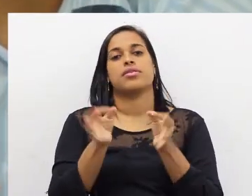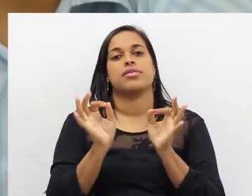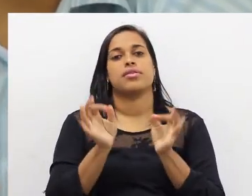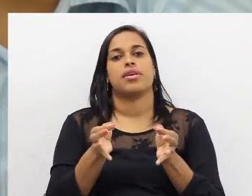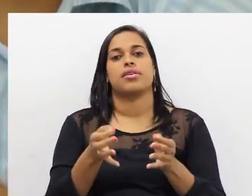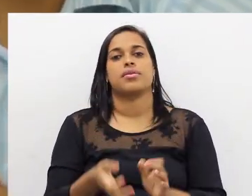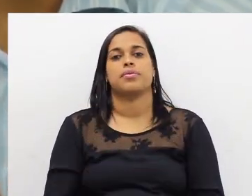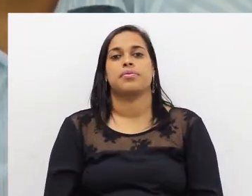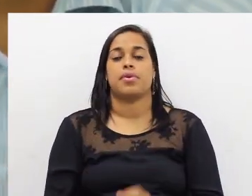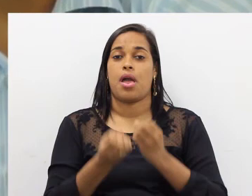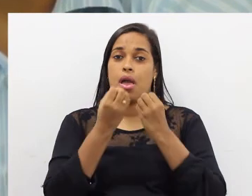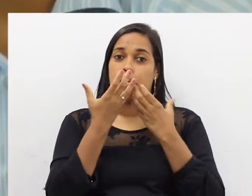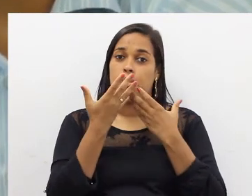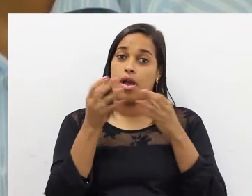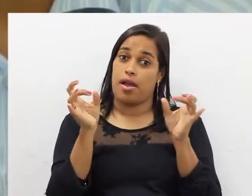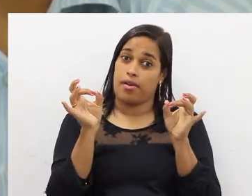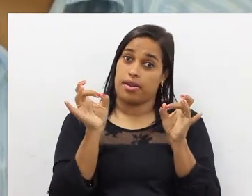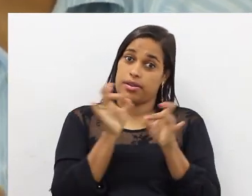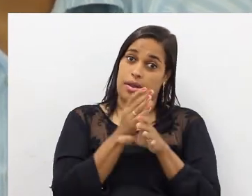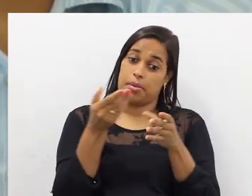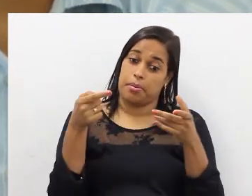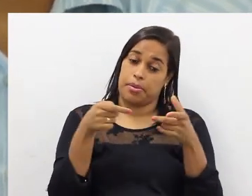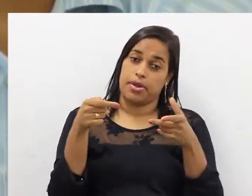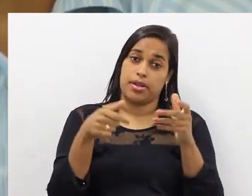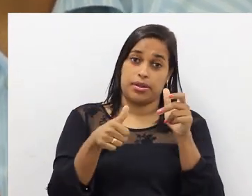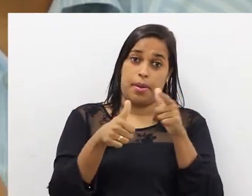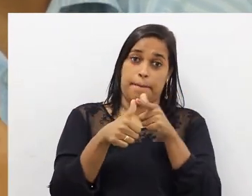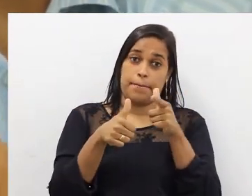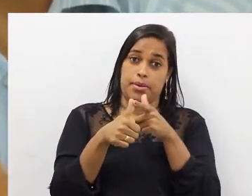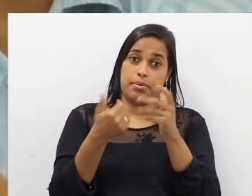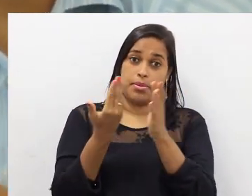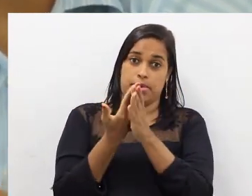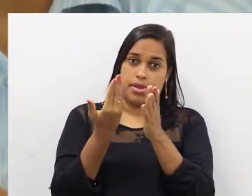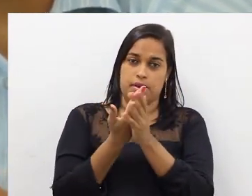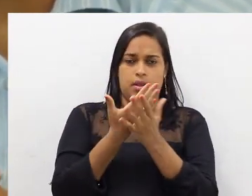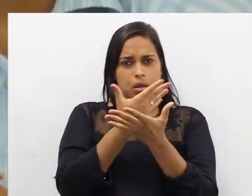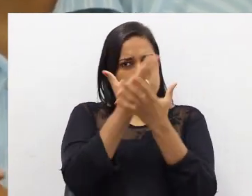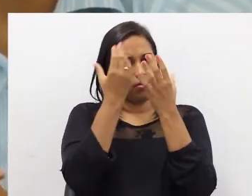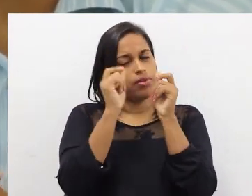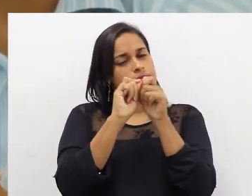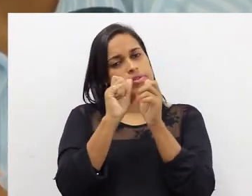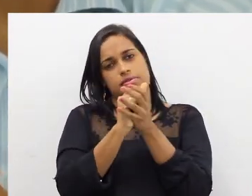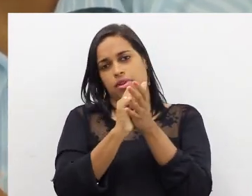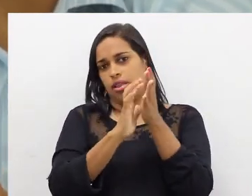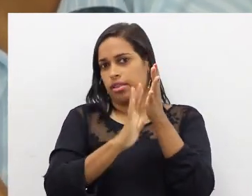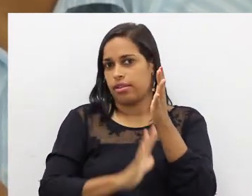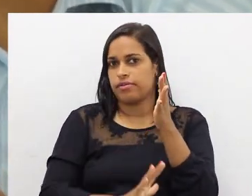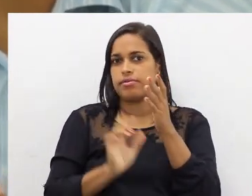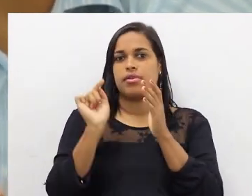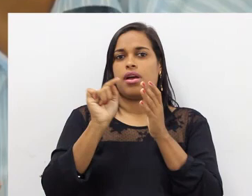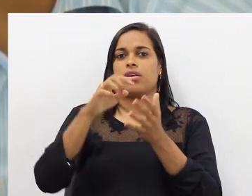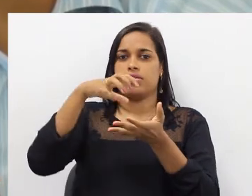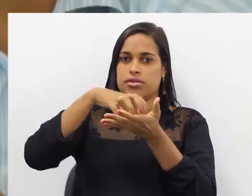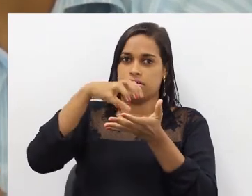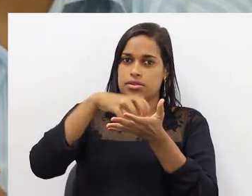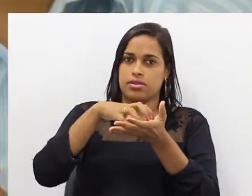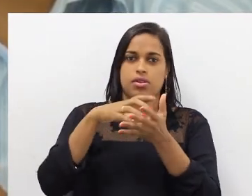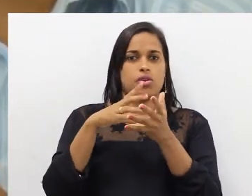momento. Bom, pessoal, a gente encerra aqui nossa primeira aula. Não esqueça de fazer as atividades que estão lá, que cobrem todo